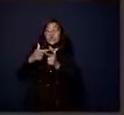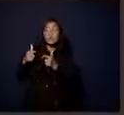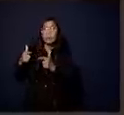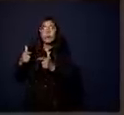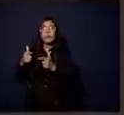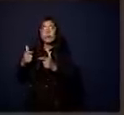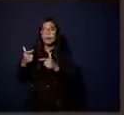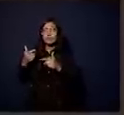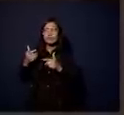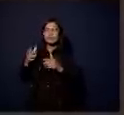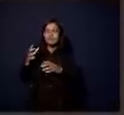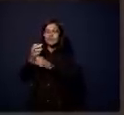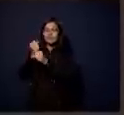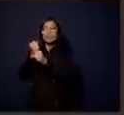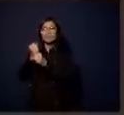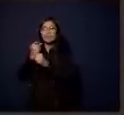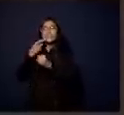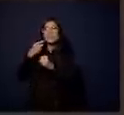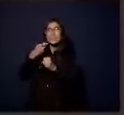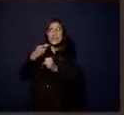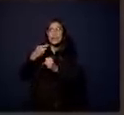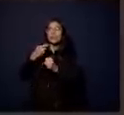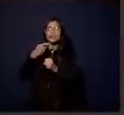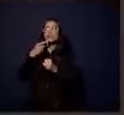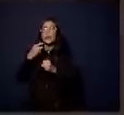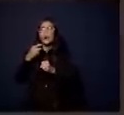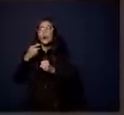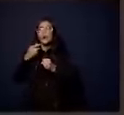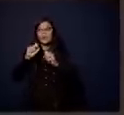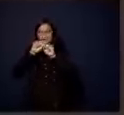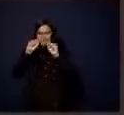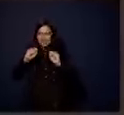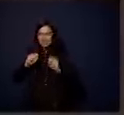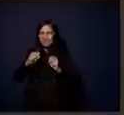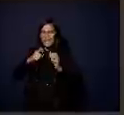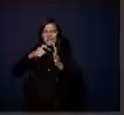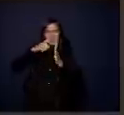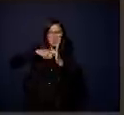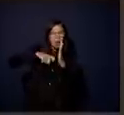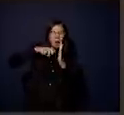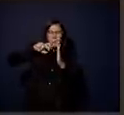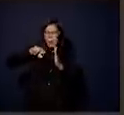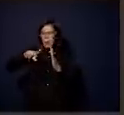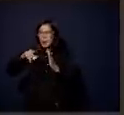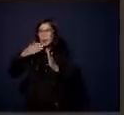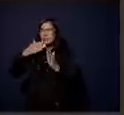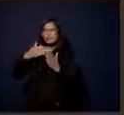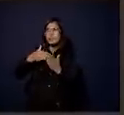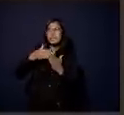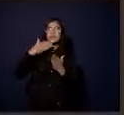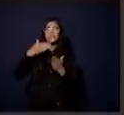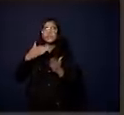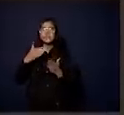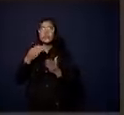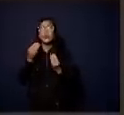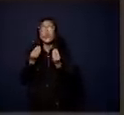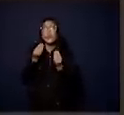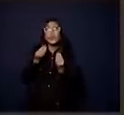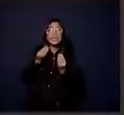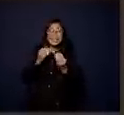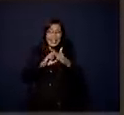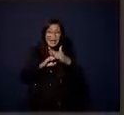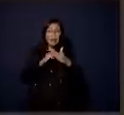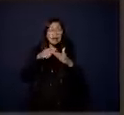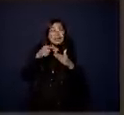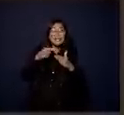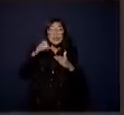que é um sistema tributário extremamente complexo às vezes é difícil quando a empresa compra um saber o que tem o